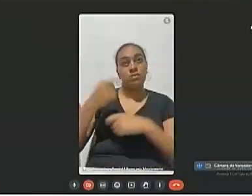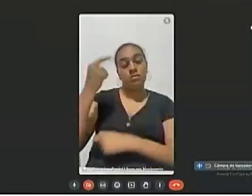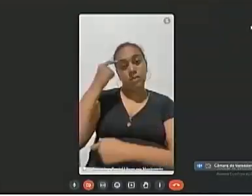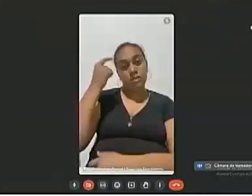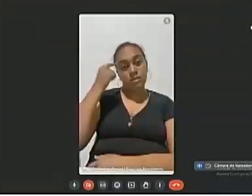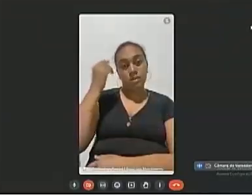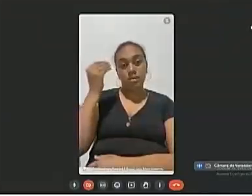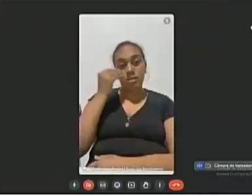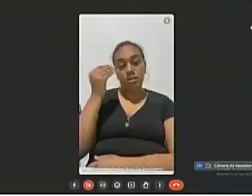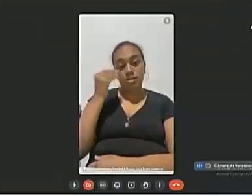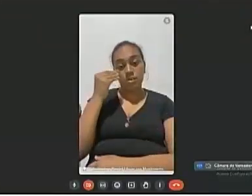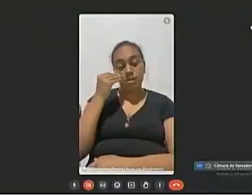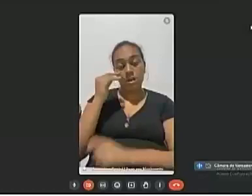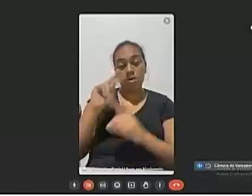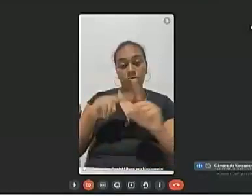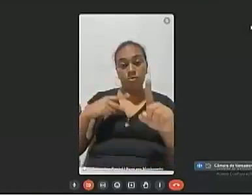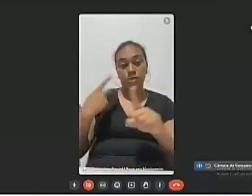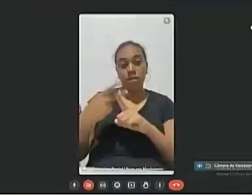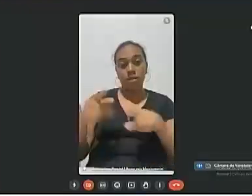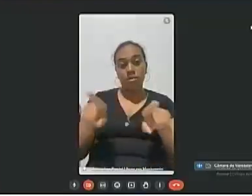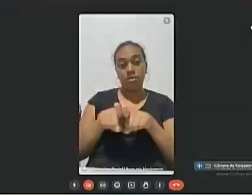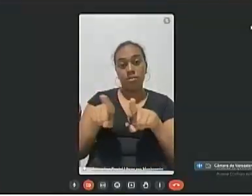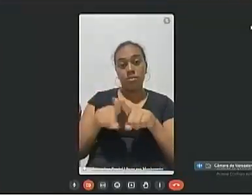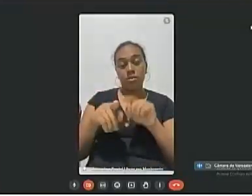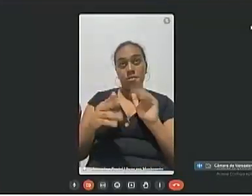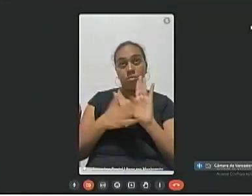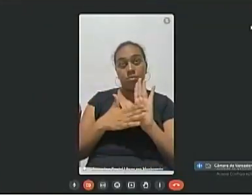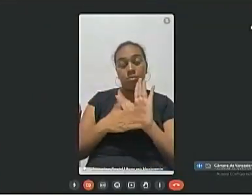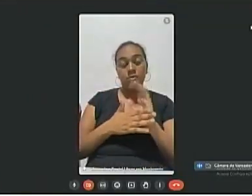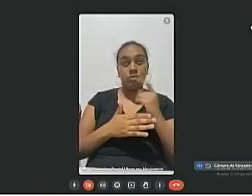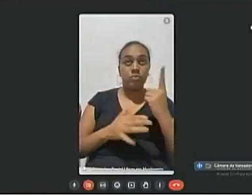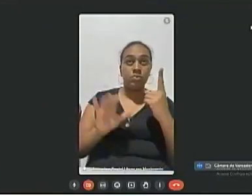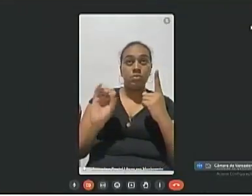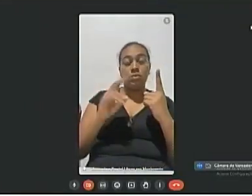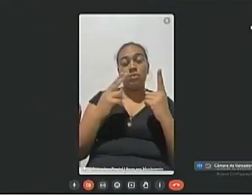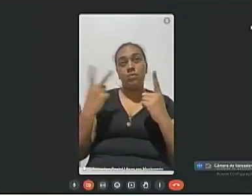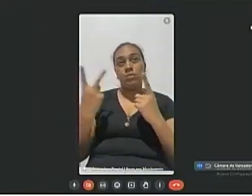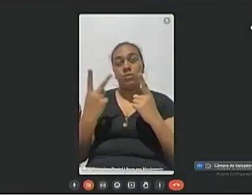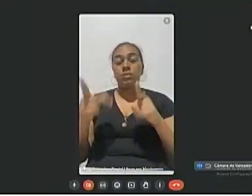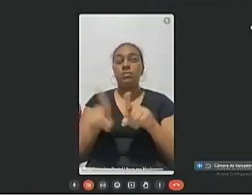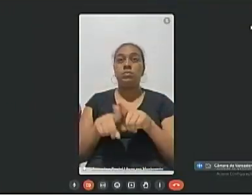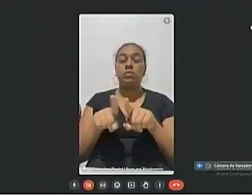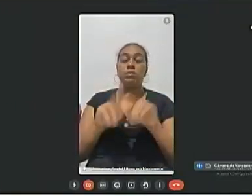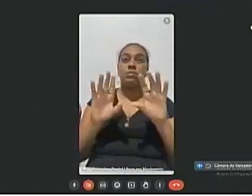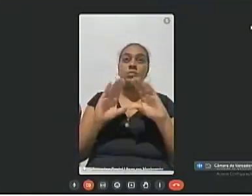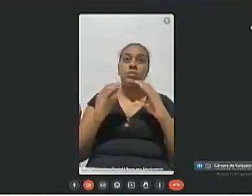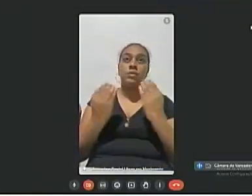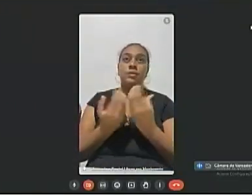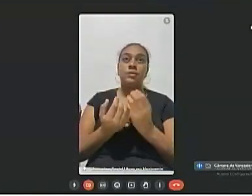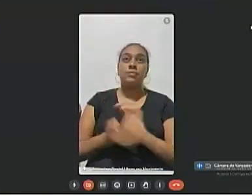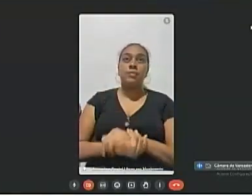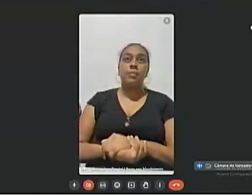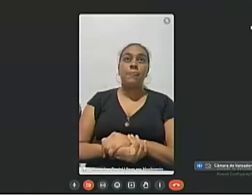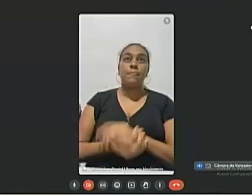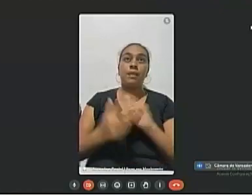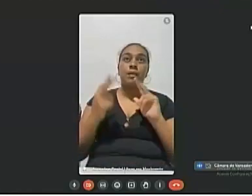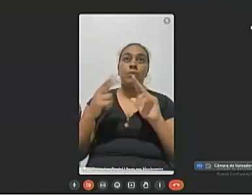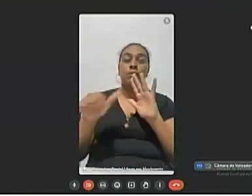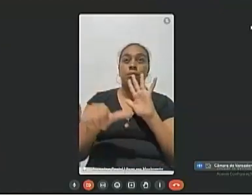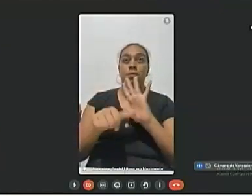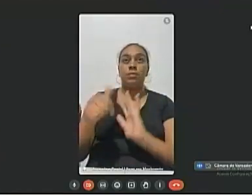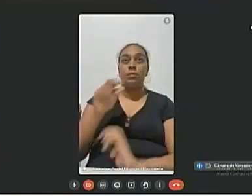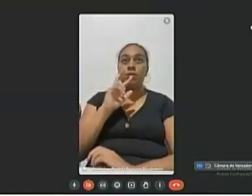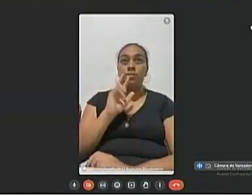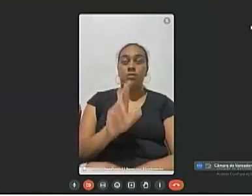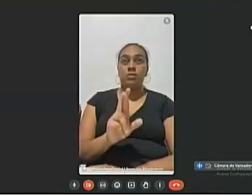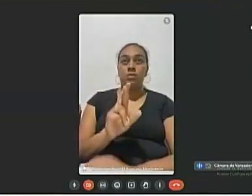duplicar a curva da Fazenda Brasil pela proposta 1 ou 2 da comunidade, outro CHPAR, como uma primeira etapa dessa solução.